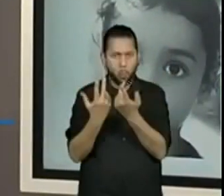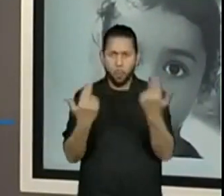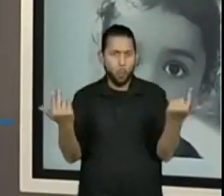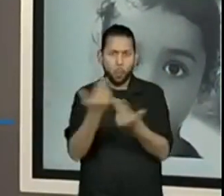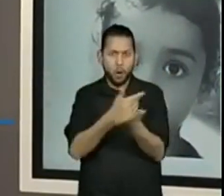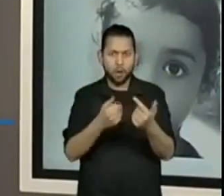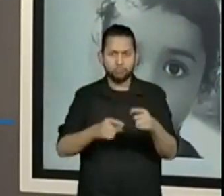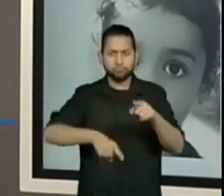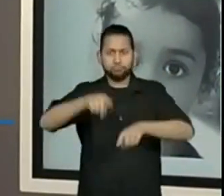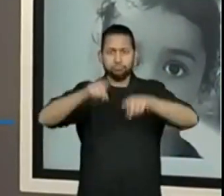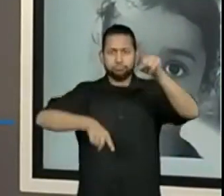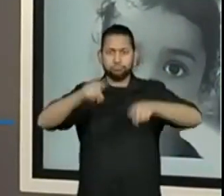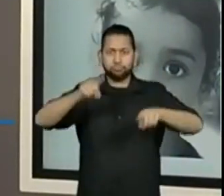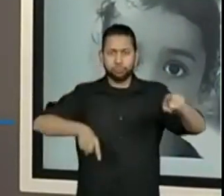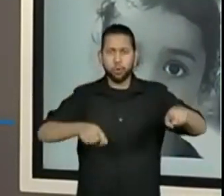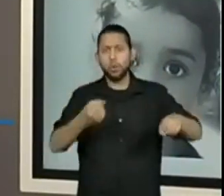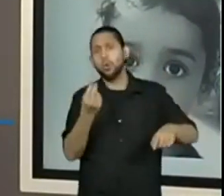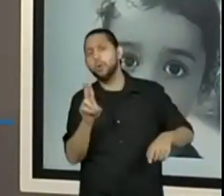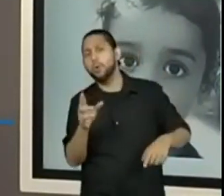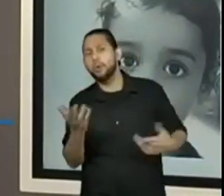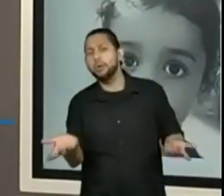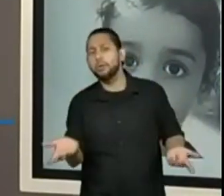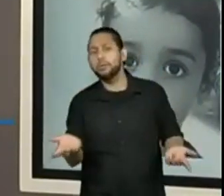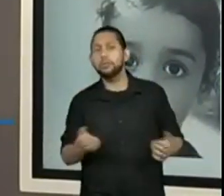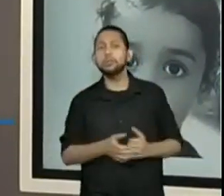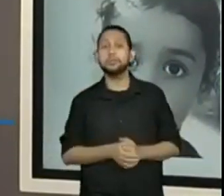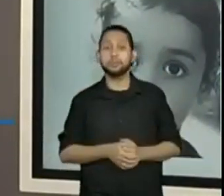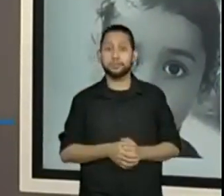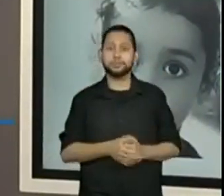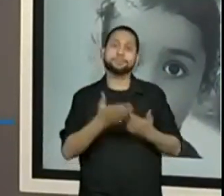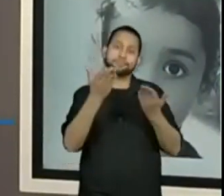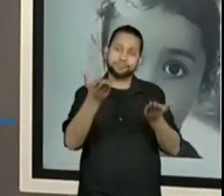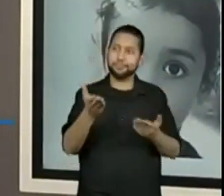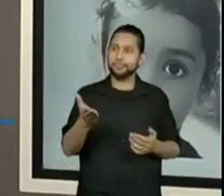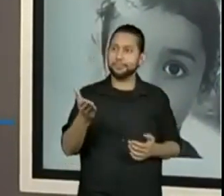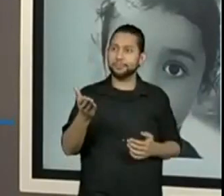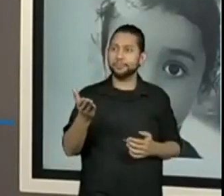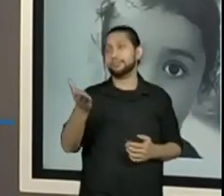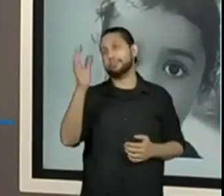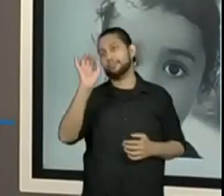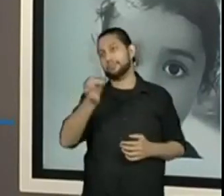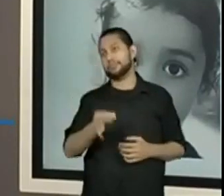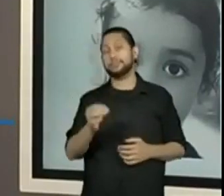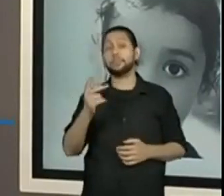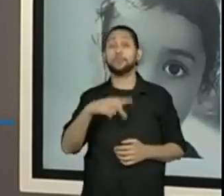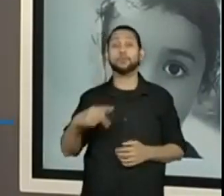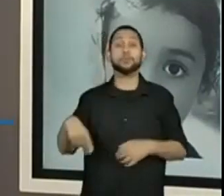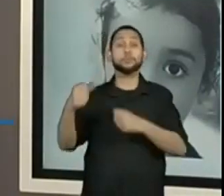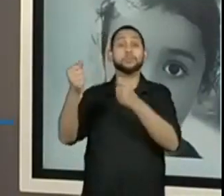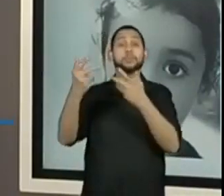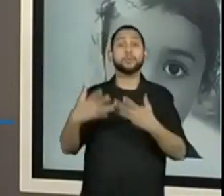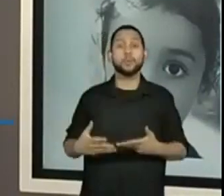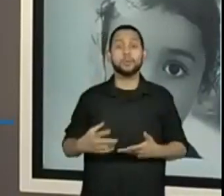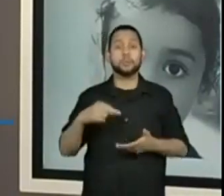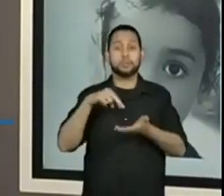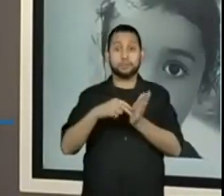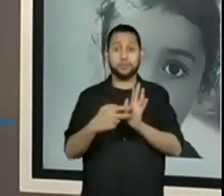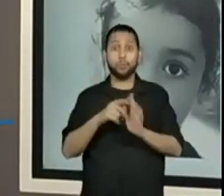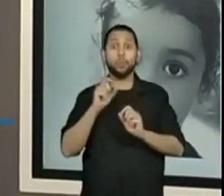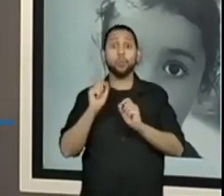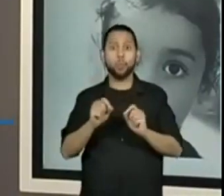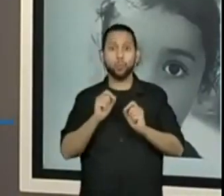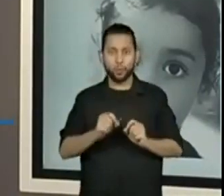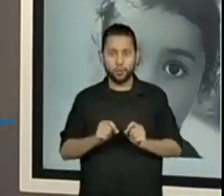A Proellen escreveu assim que são as matas que estão nas margens dos rios. Então, temos a ideia